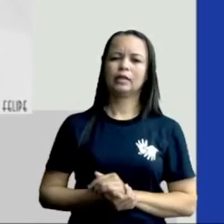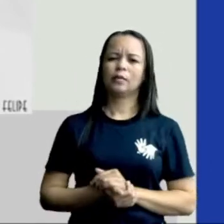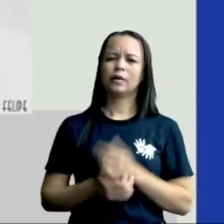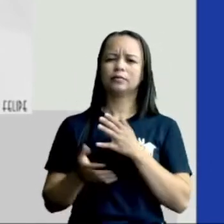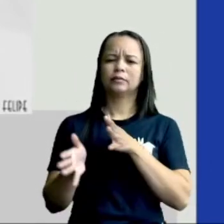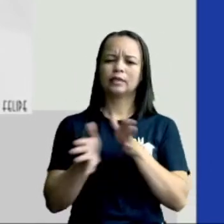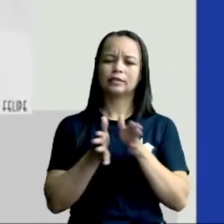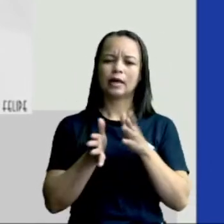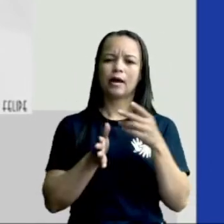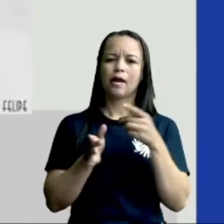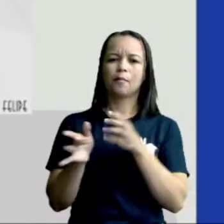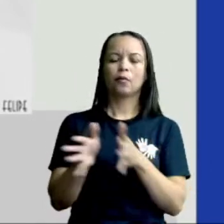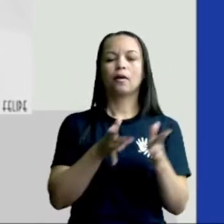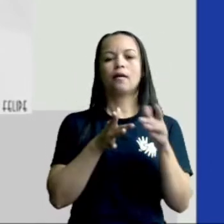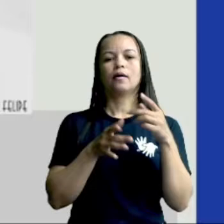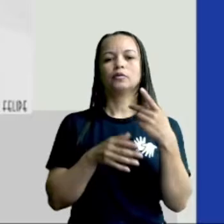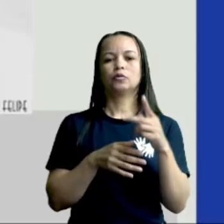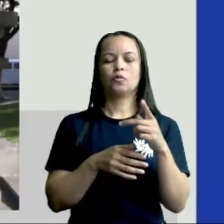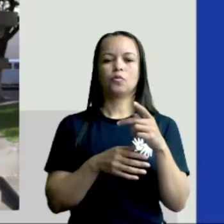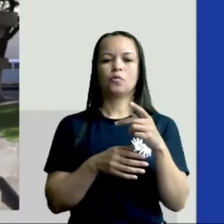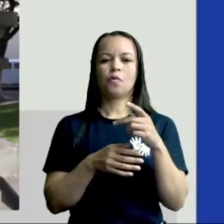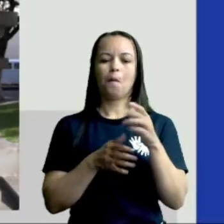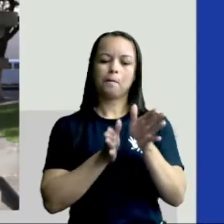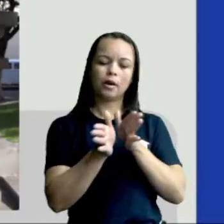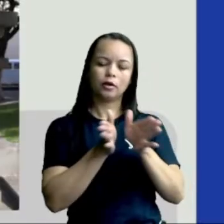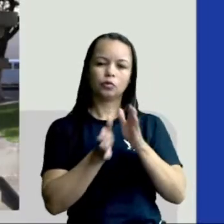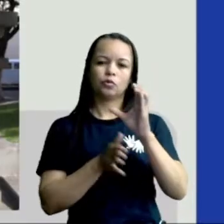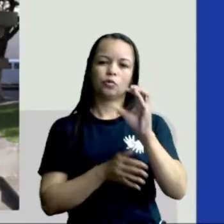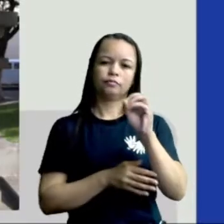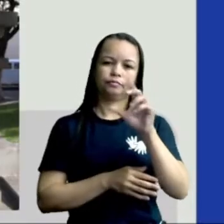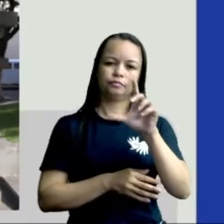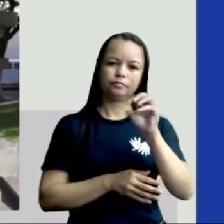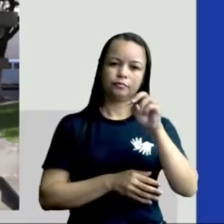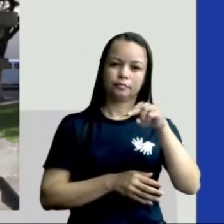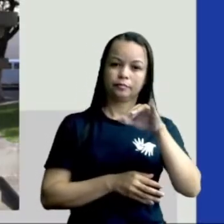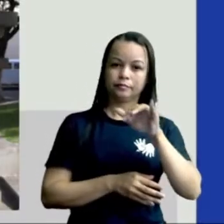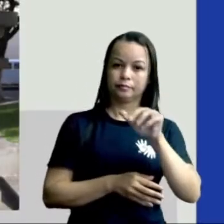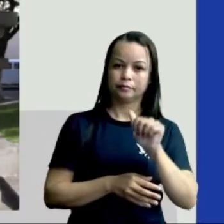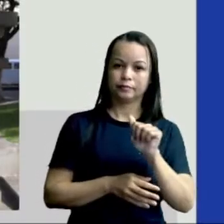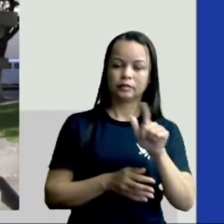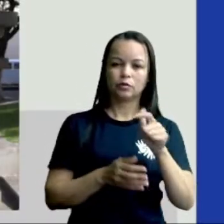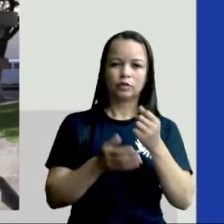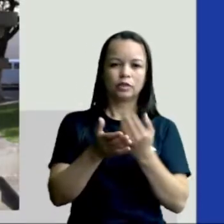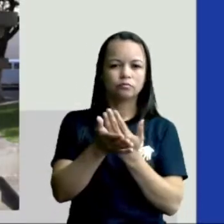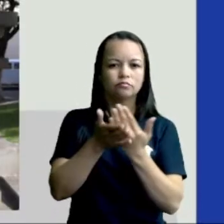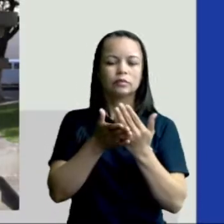época do período colonial que surgiu. Olha aí, ó. Em